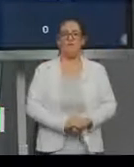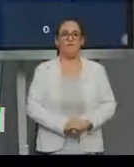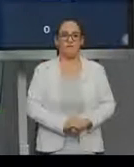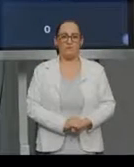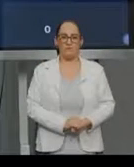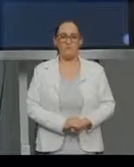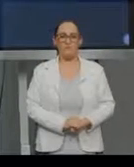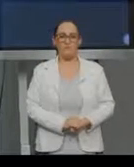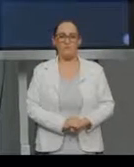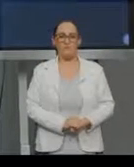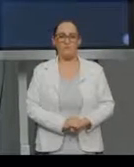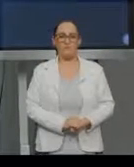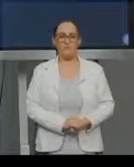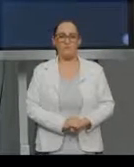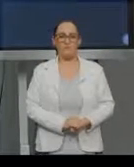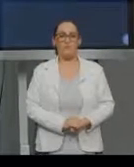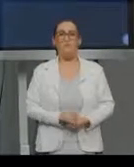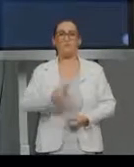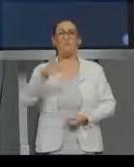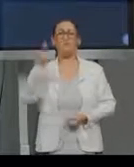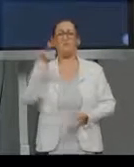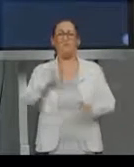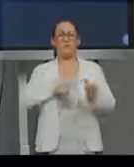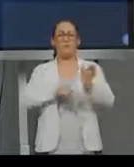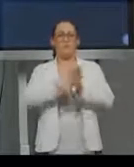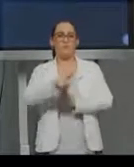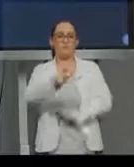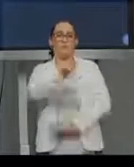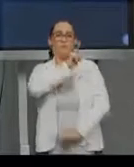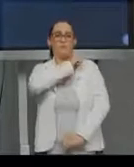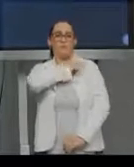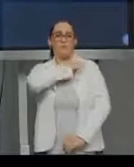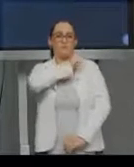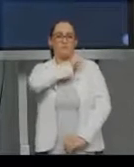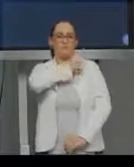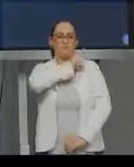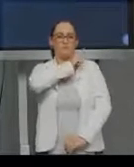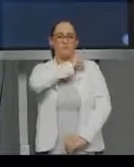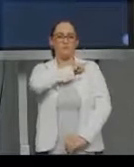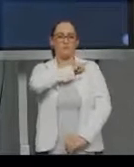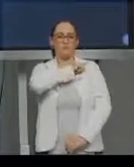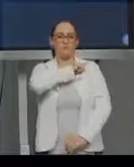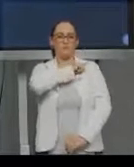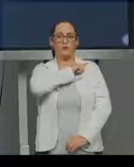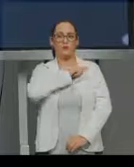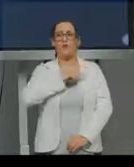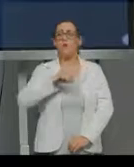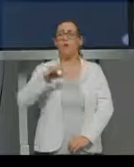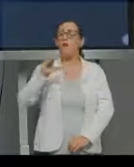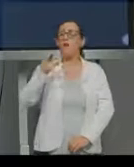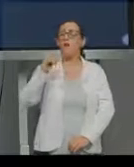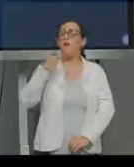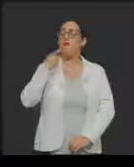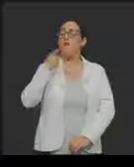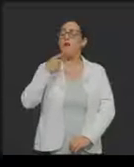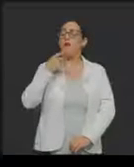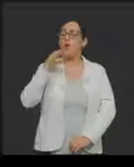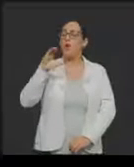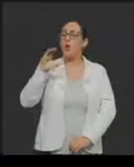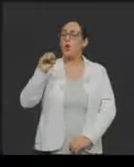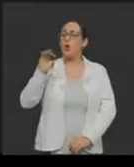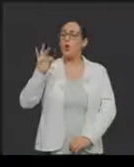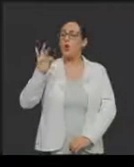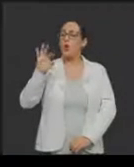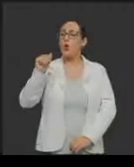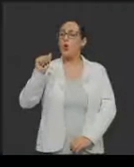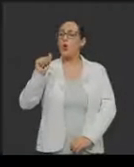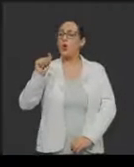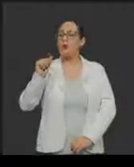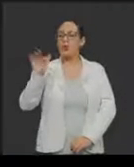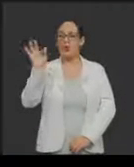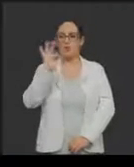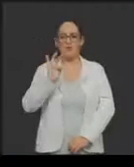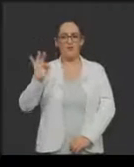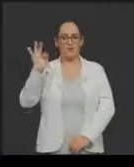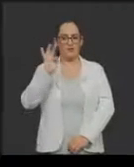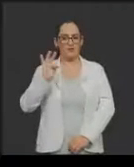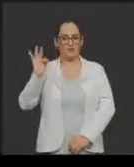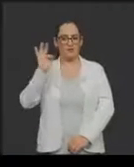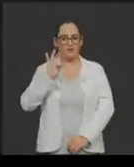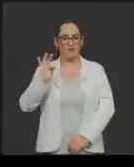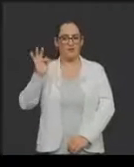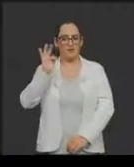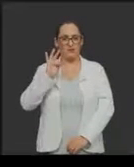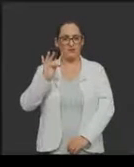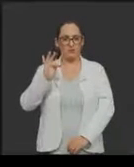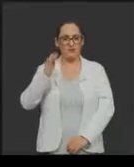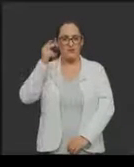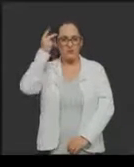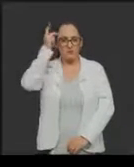Vamos para a próxima. Nossa próxima dúvida agora é uma dúvida de primeiro ano. Professora Viviane, as cotas em universidade para